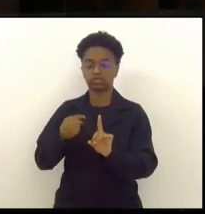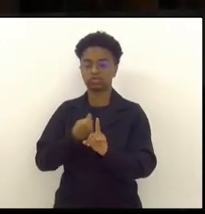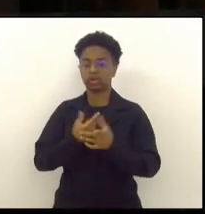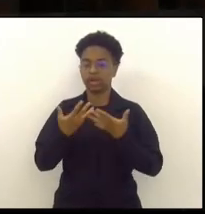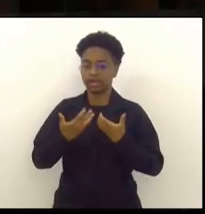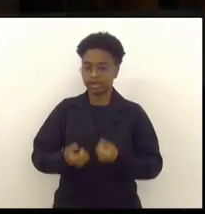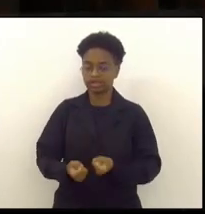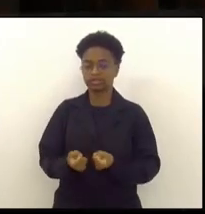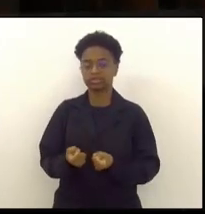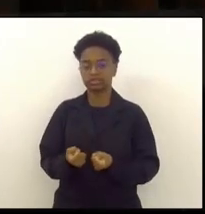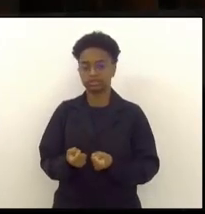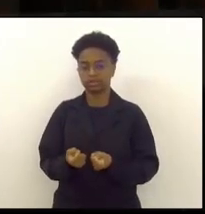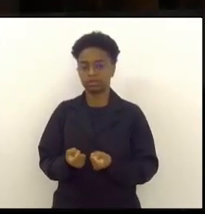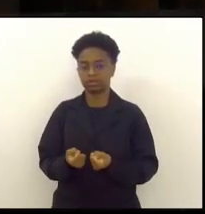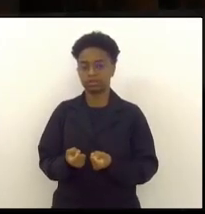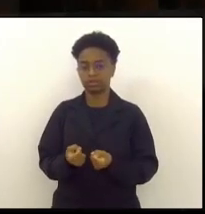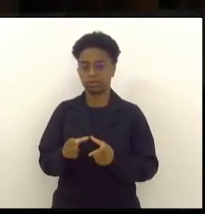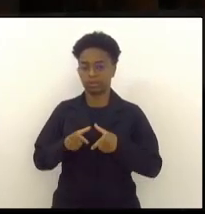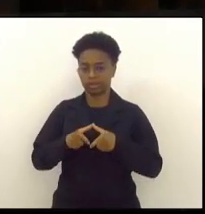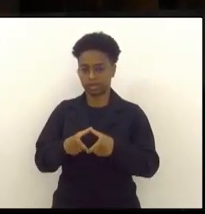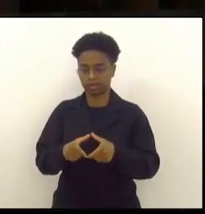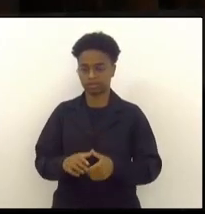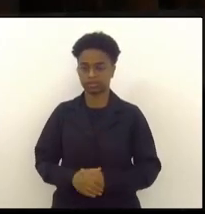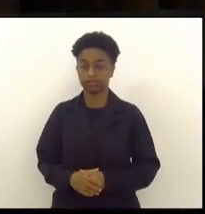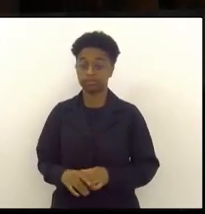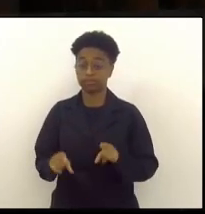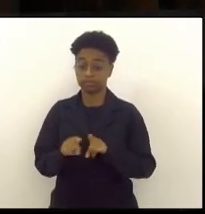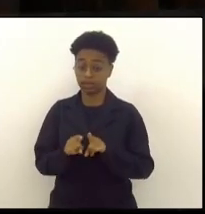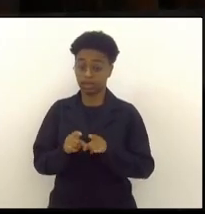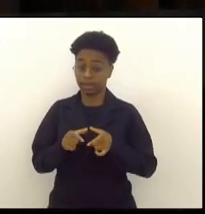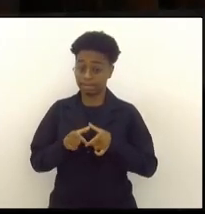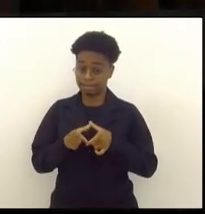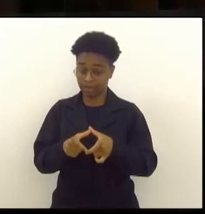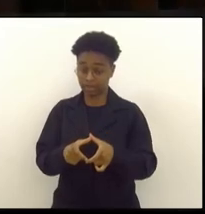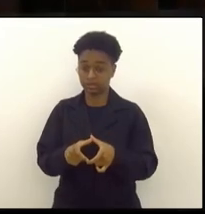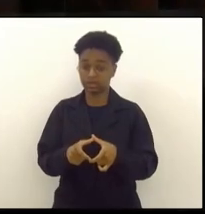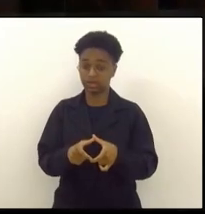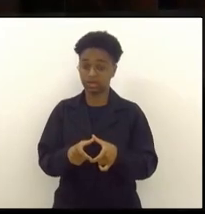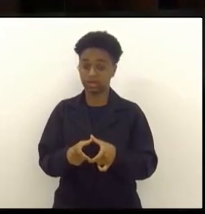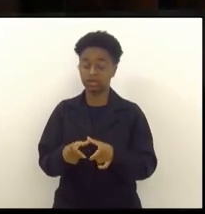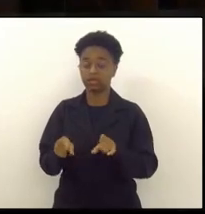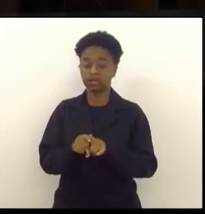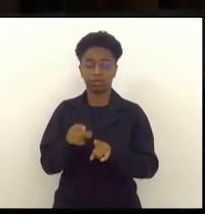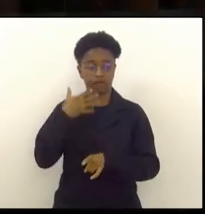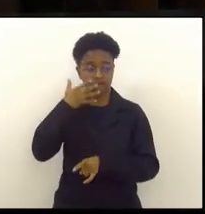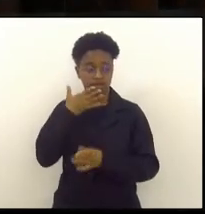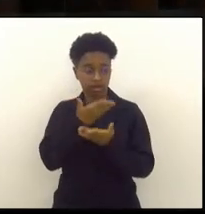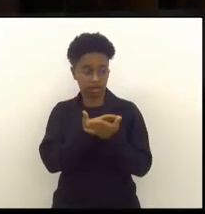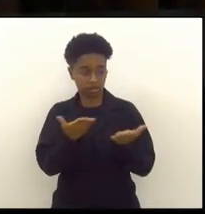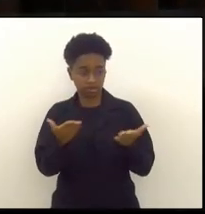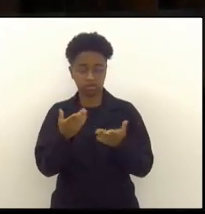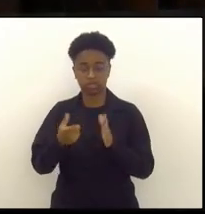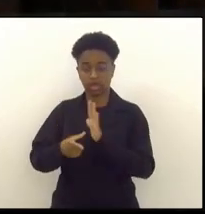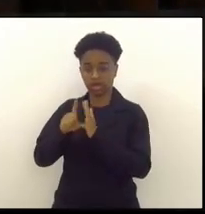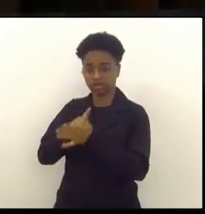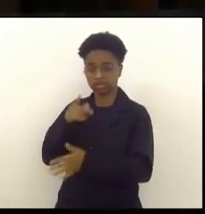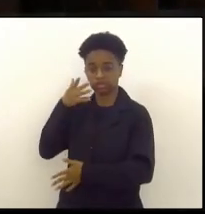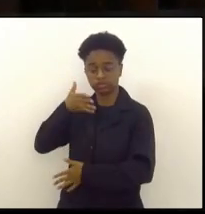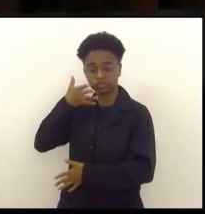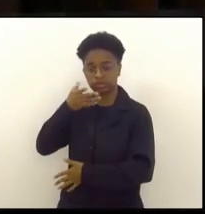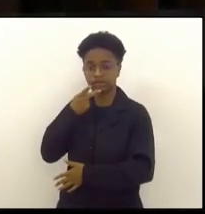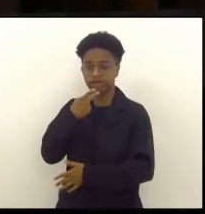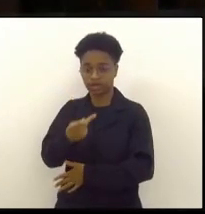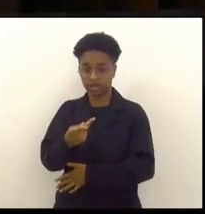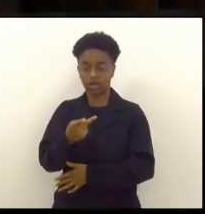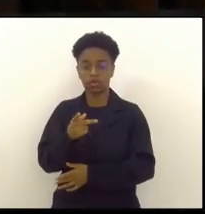uma medalha. Essa medalha também, e um pouco das falas que meus antecessores, as pessoas que